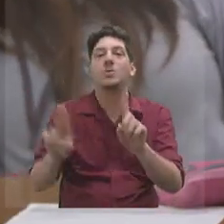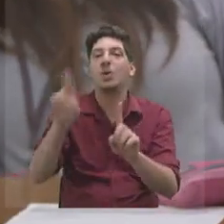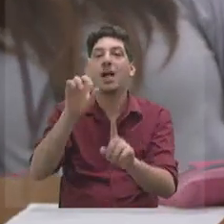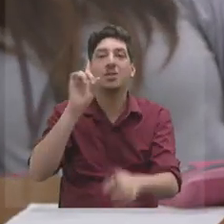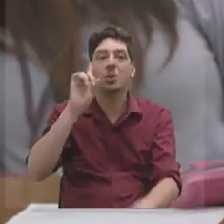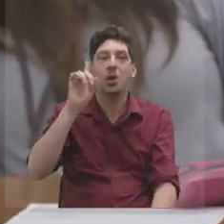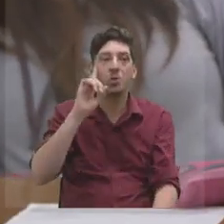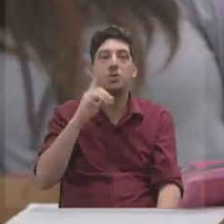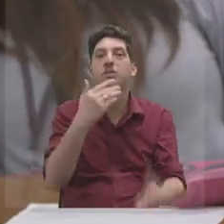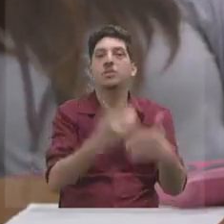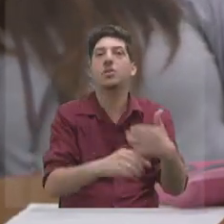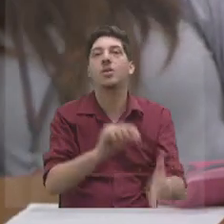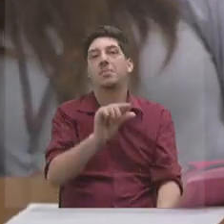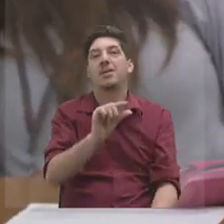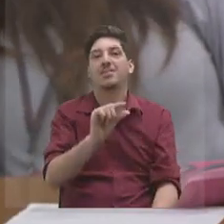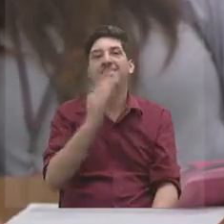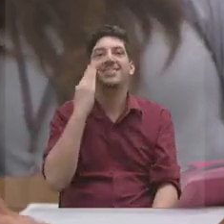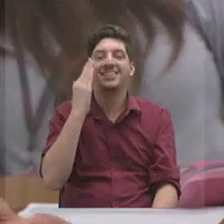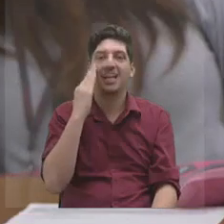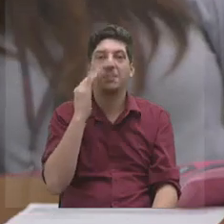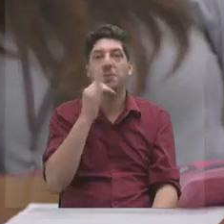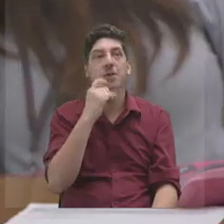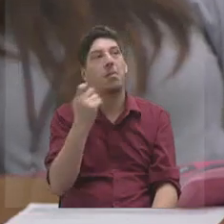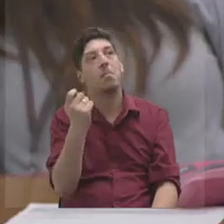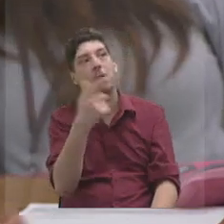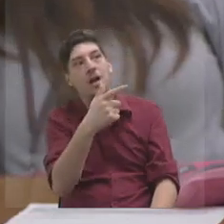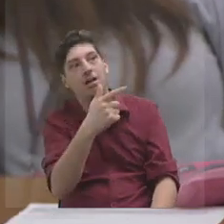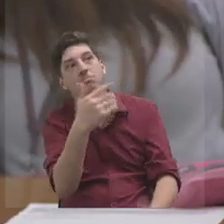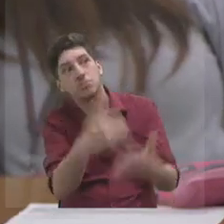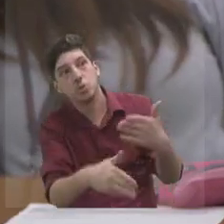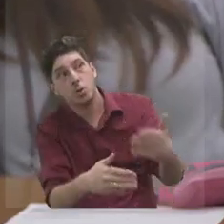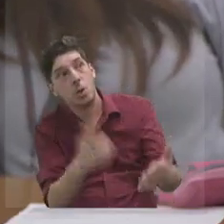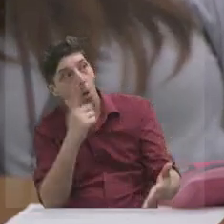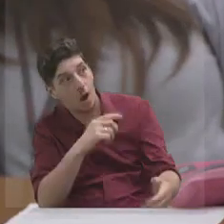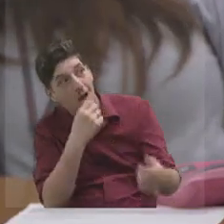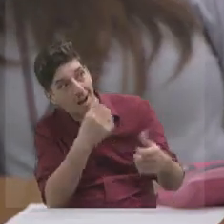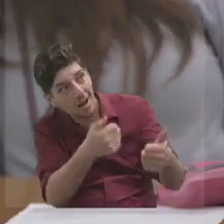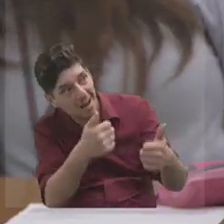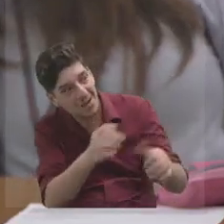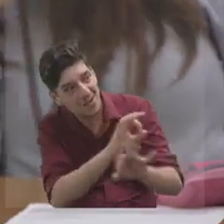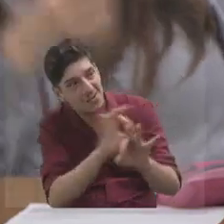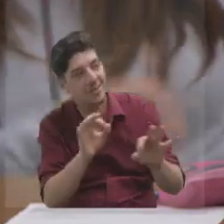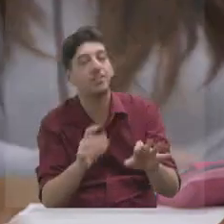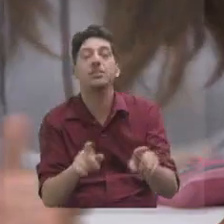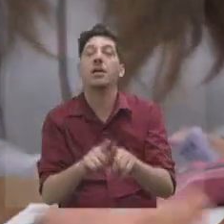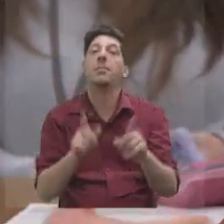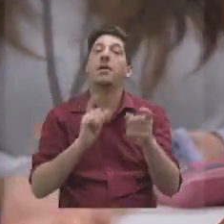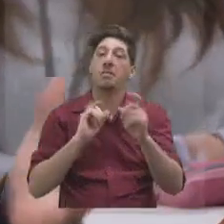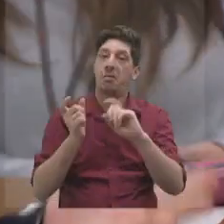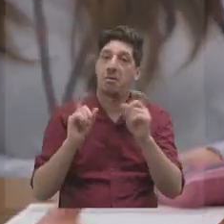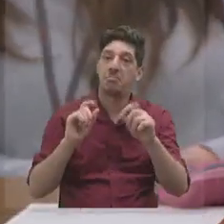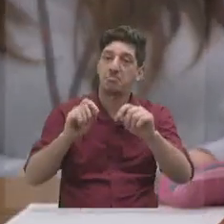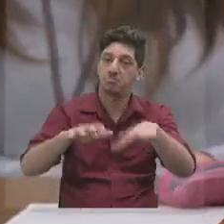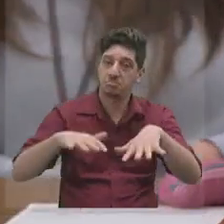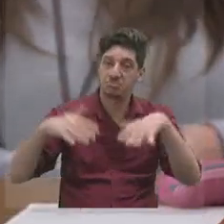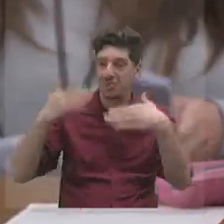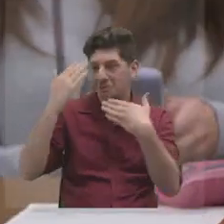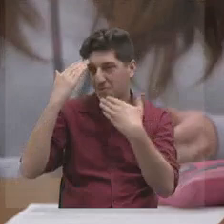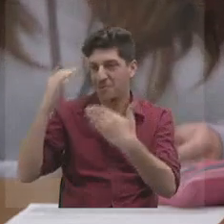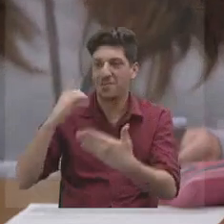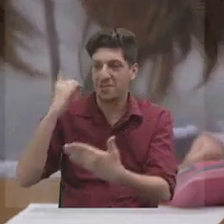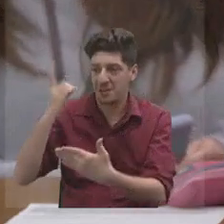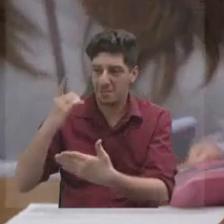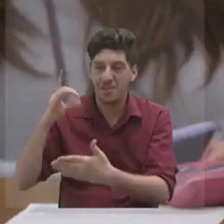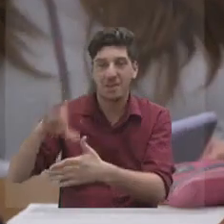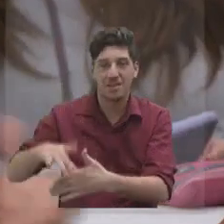por um trecho concessionário então a gente pode apresentar tem audiências e eu agradeço Deputado você foi um dos deputados